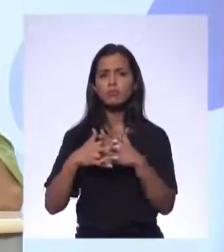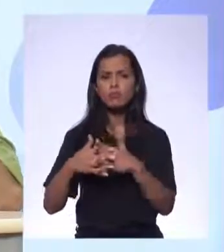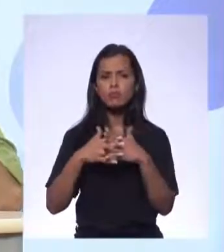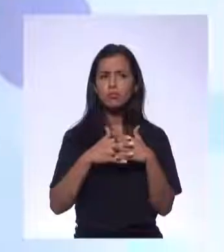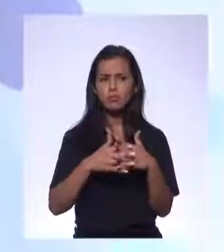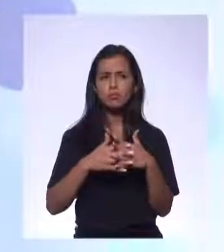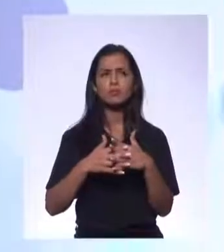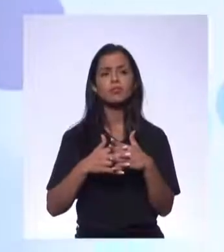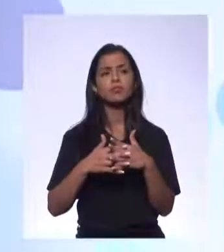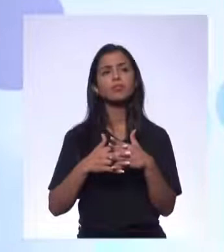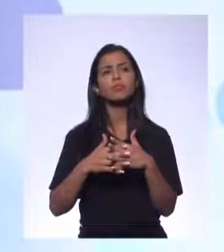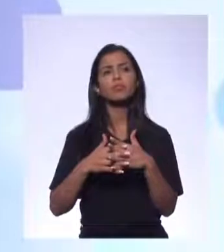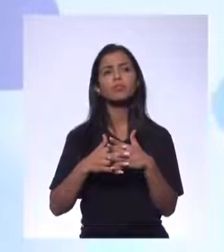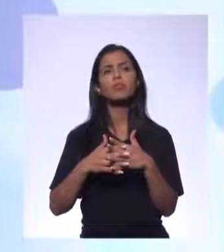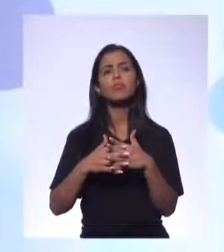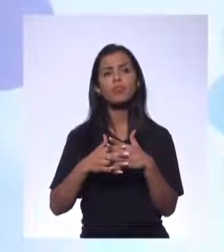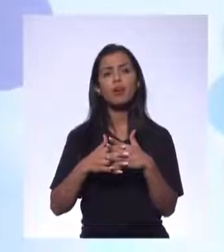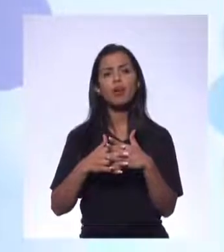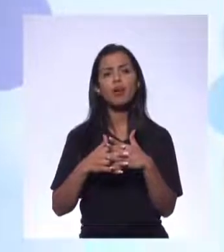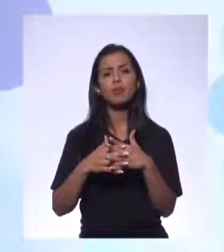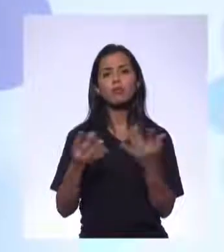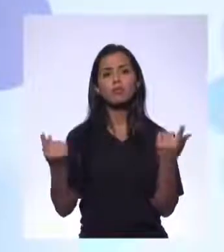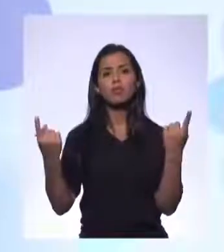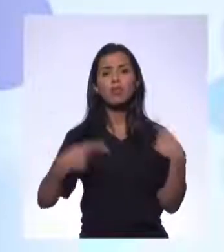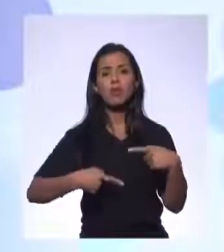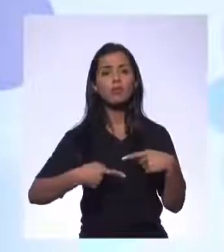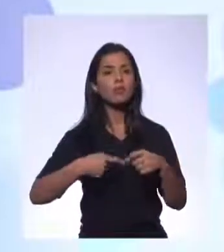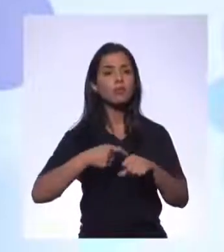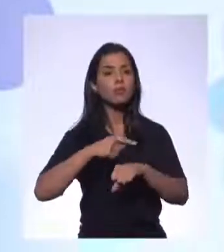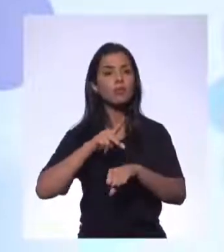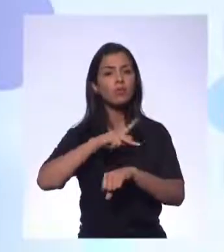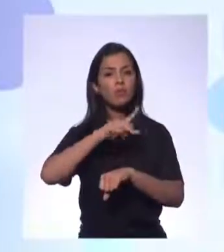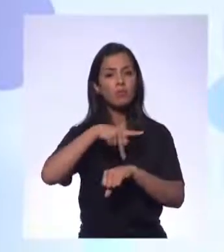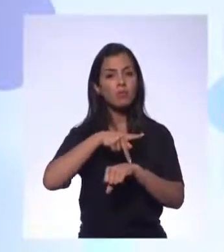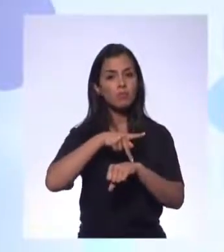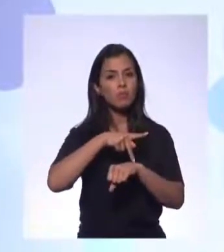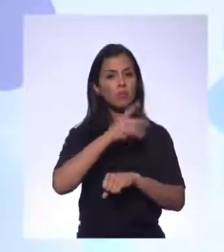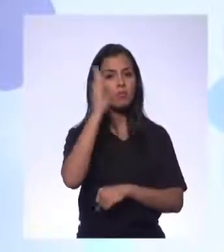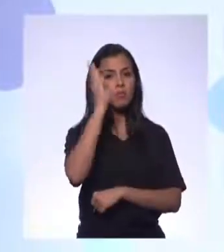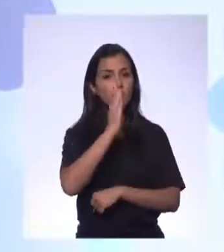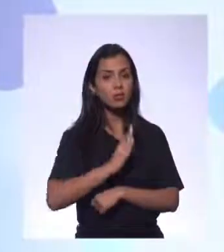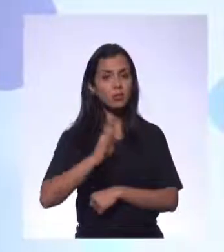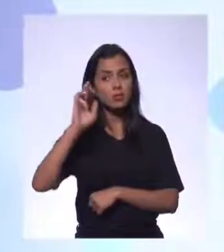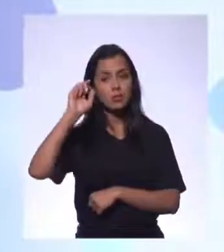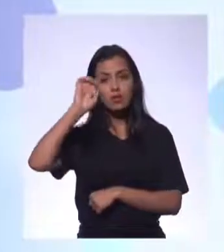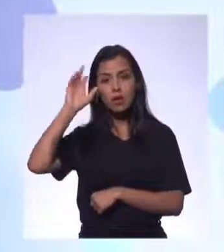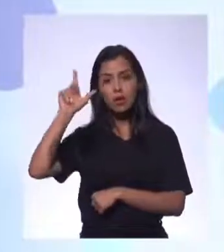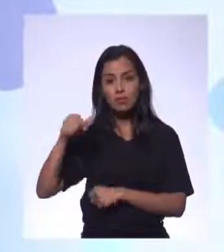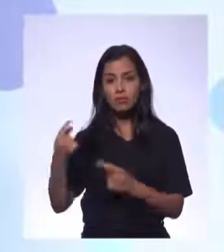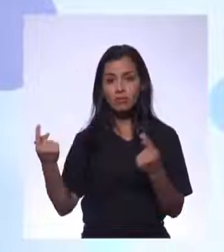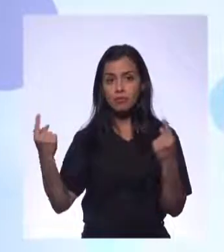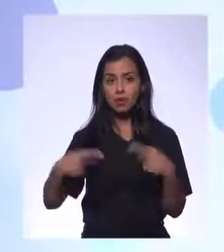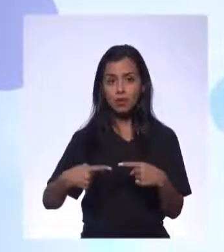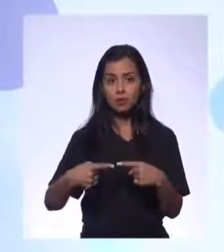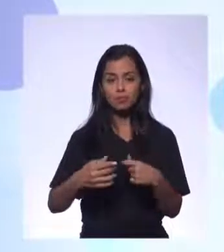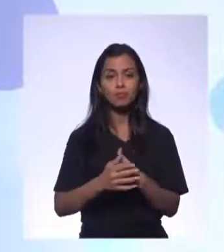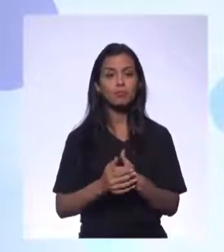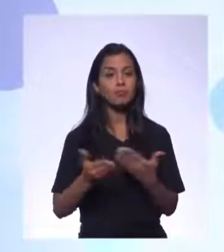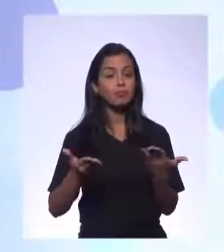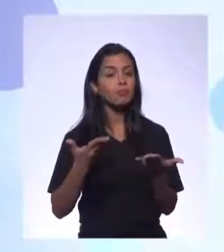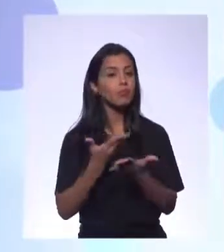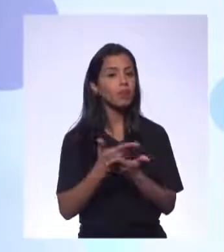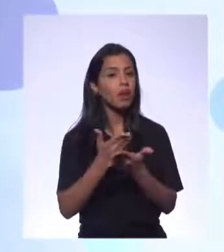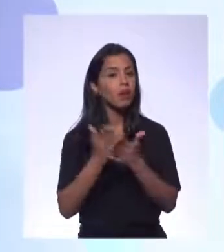As similaridades e os desafios que o Brasil e o continente africano enfrentam. Eu vou encerrar a aula